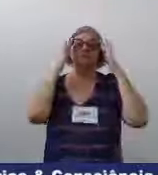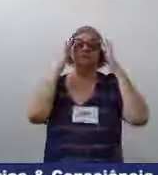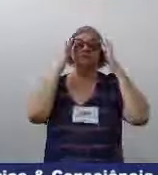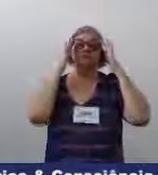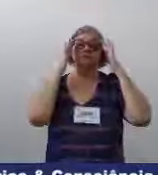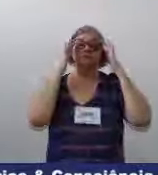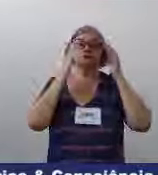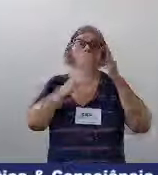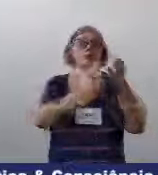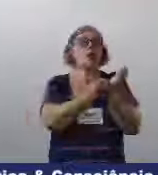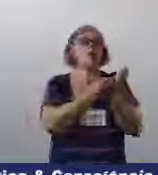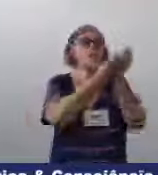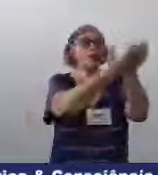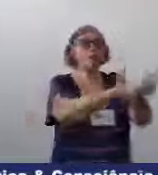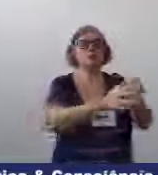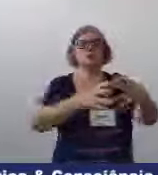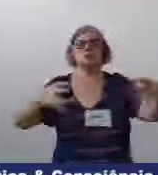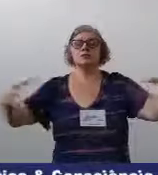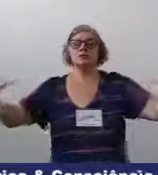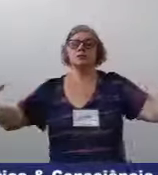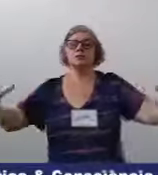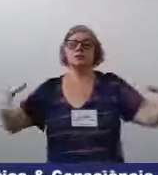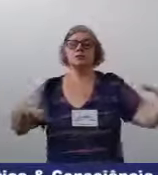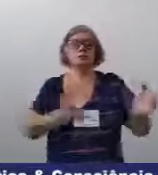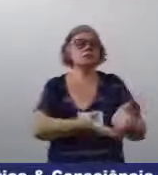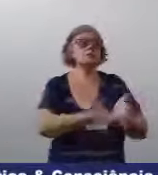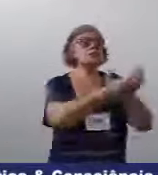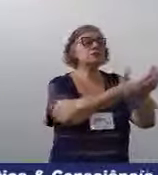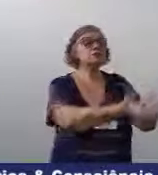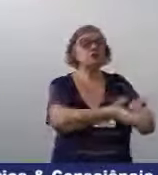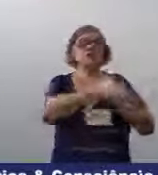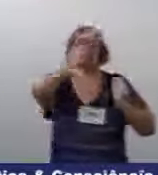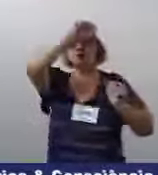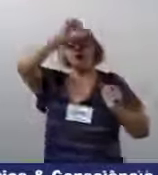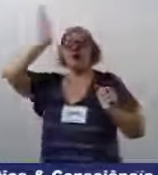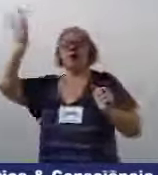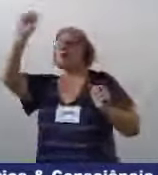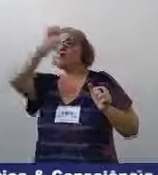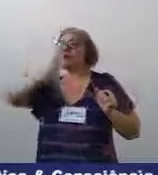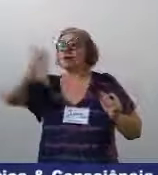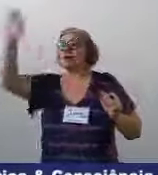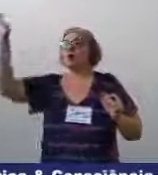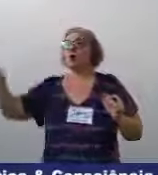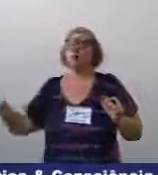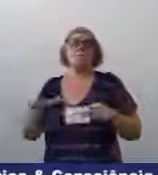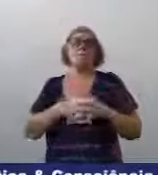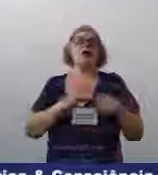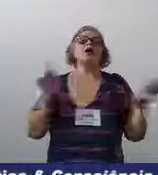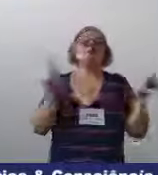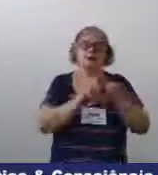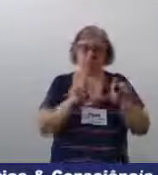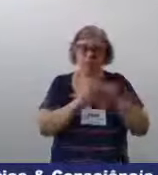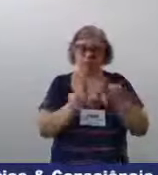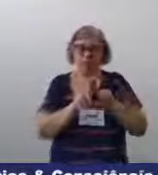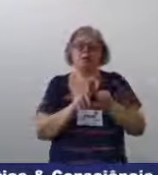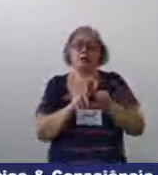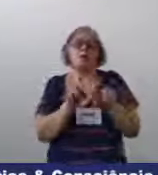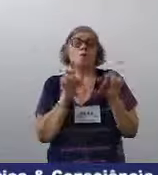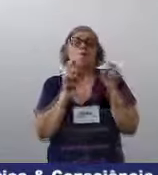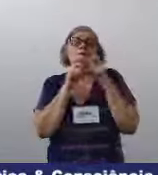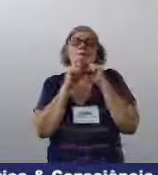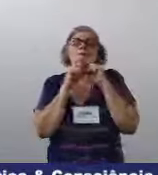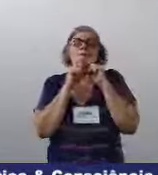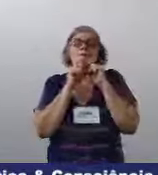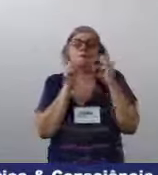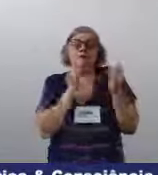como todos os outros materiais, grandes lagos, alguns rios da Europa, que congelam no inverno,